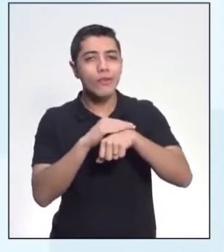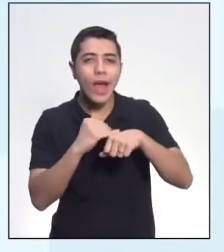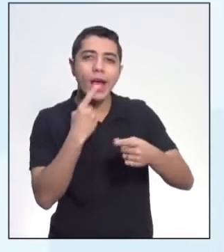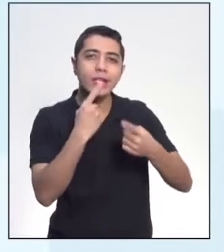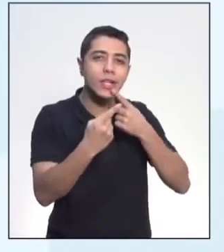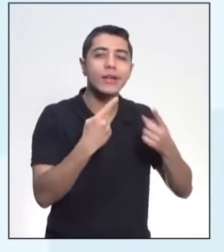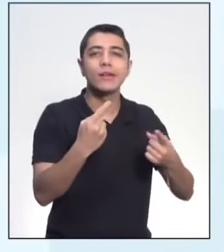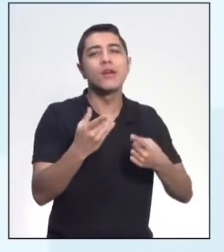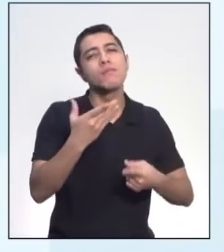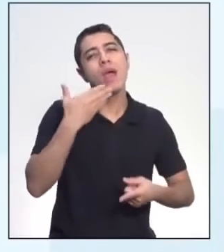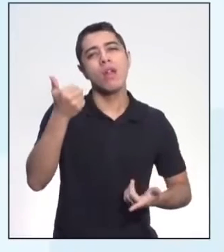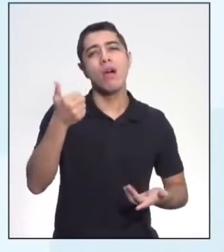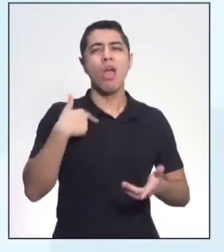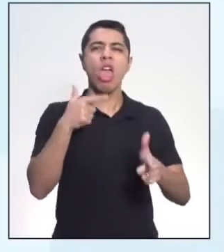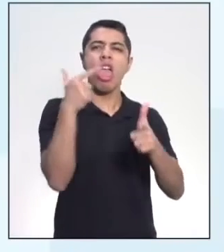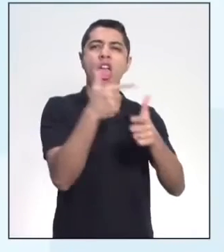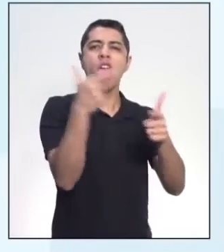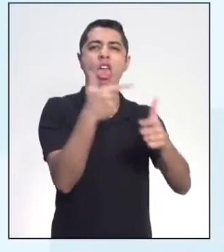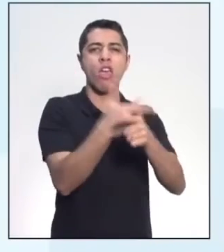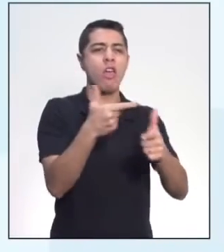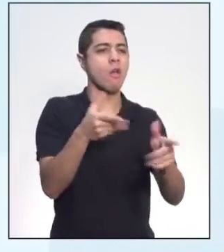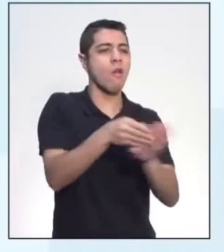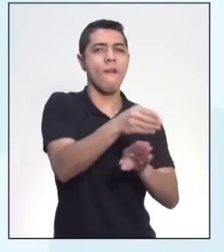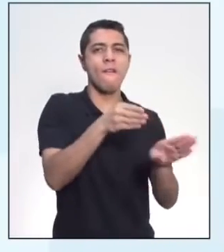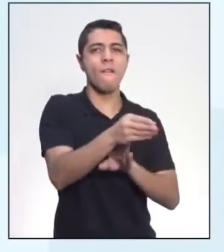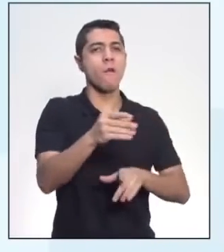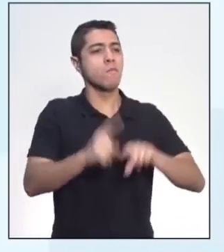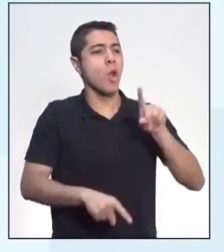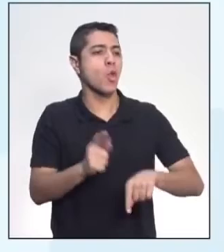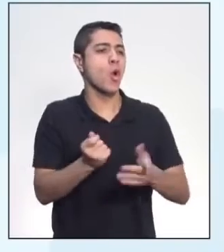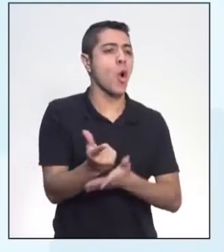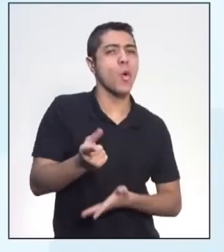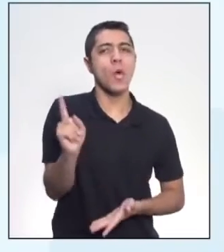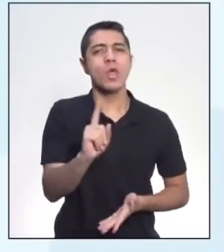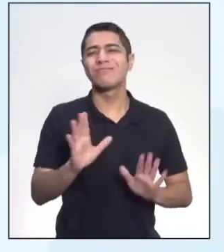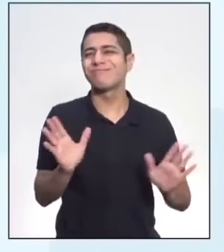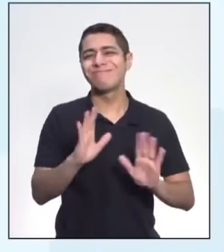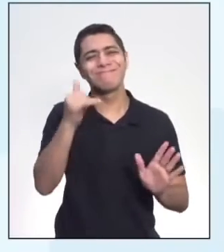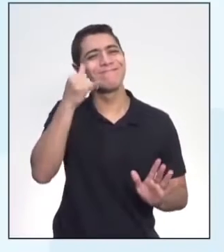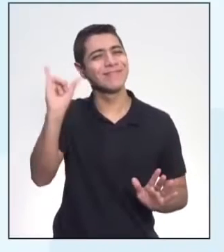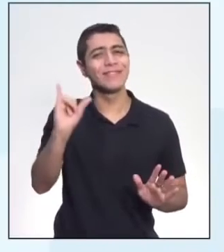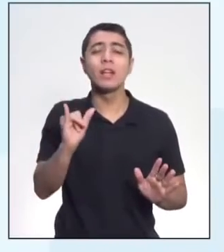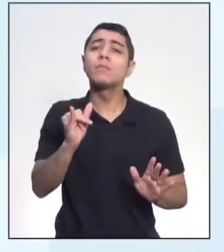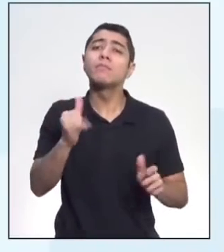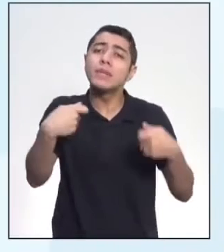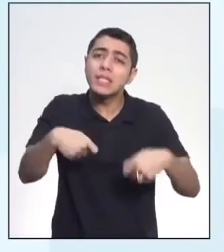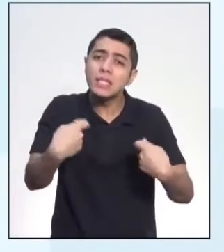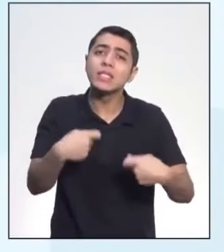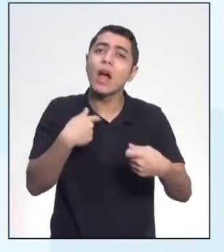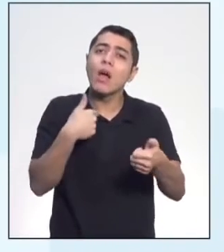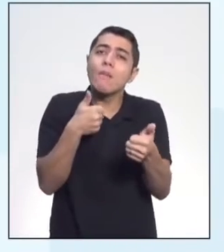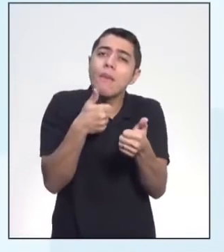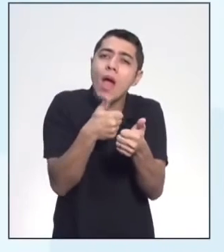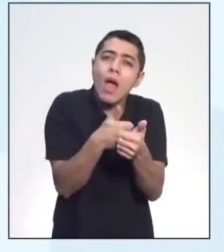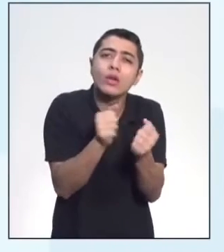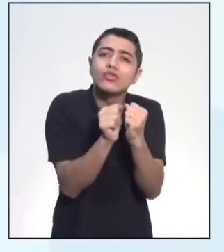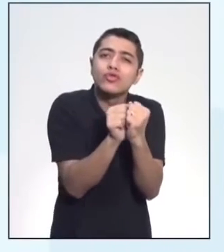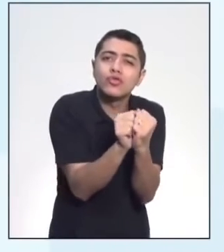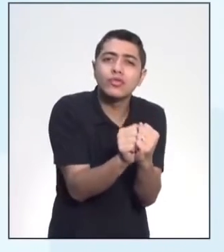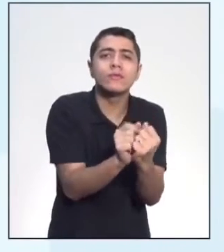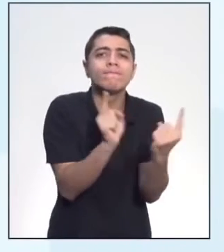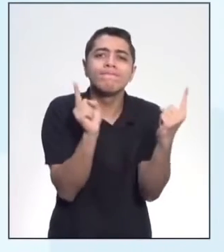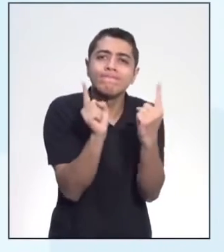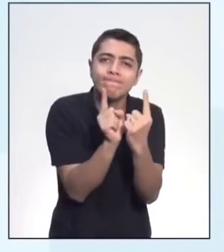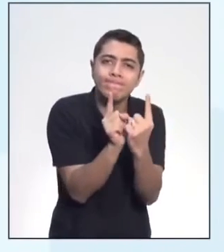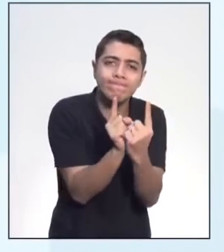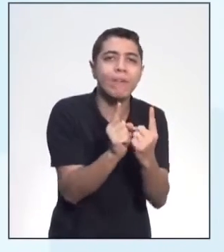sobre ter ou não determinado produto. Estar próximo significa debater constantemente este assunto. Ter